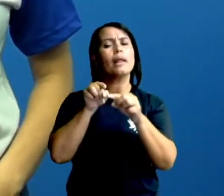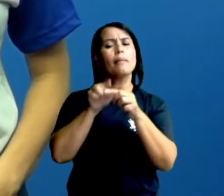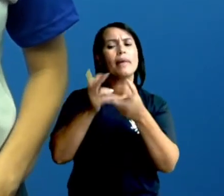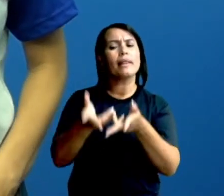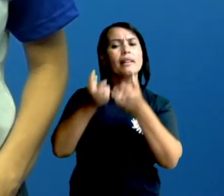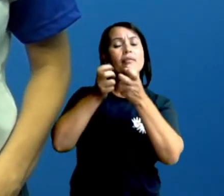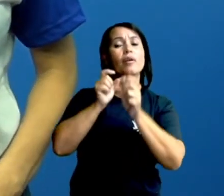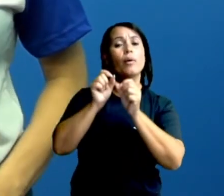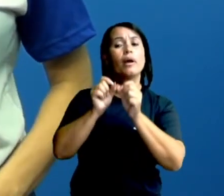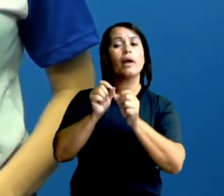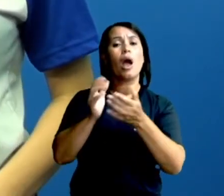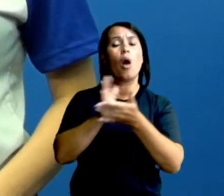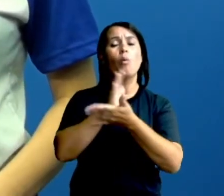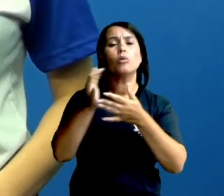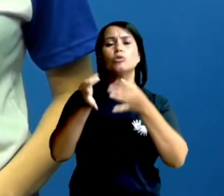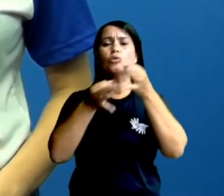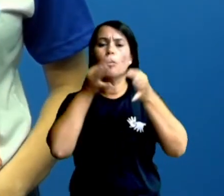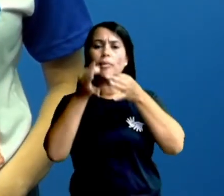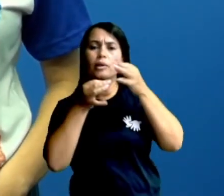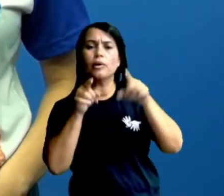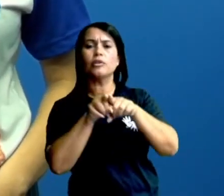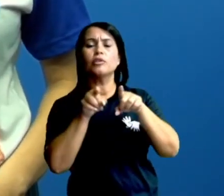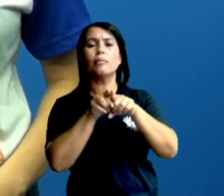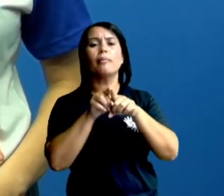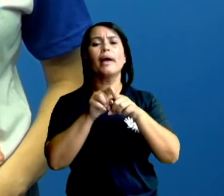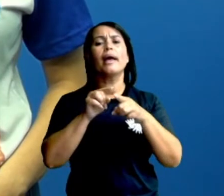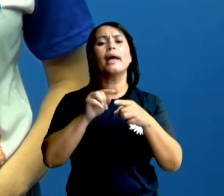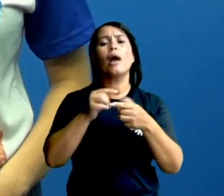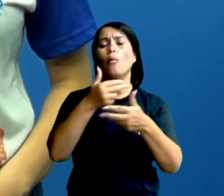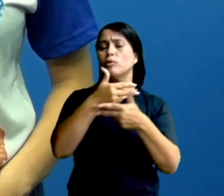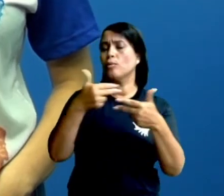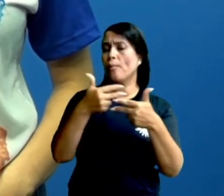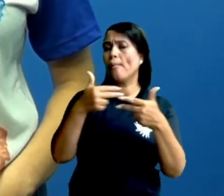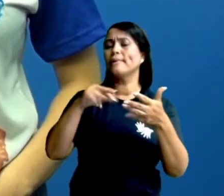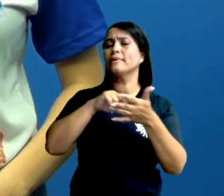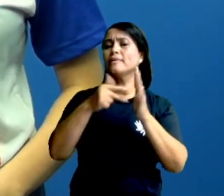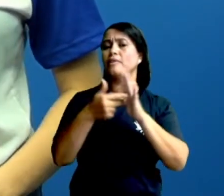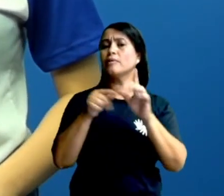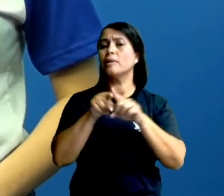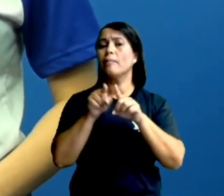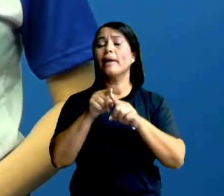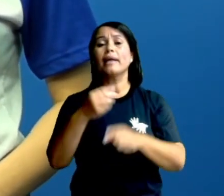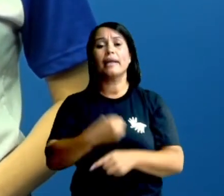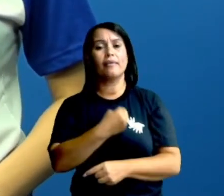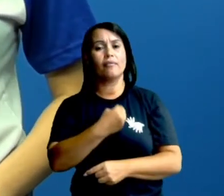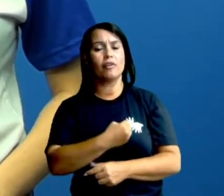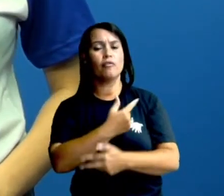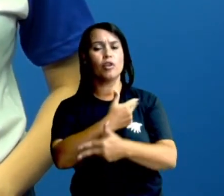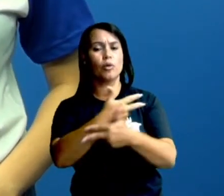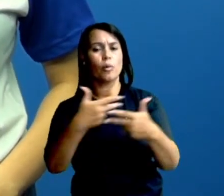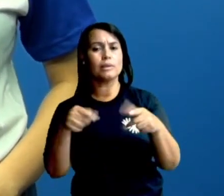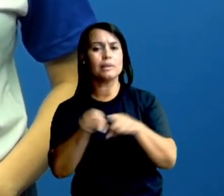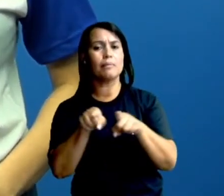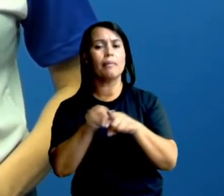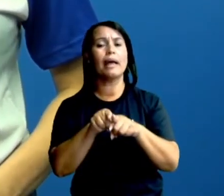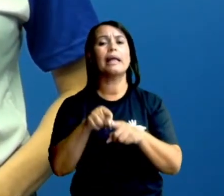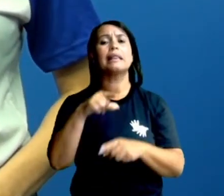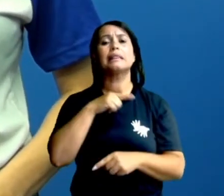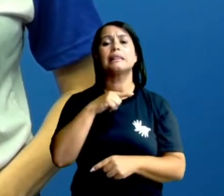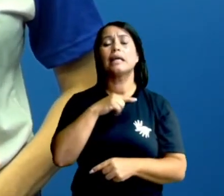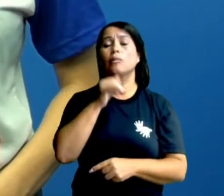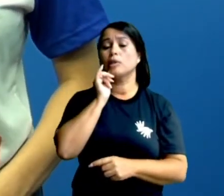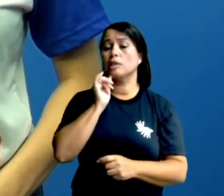pontos de vista em relação a eventos significativos do local, em que vive, aspectos relacionados às